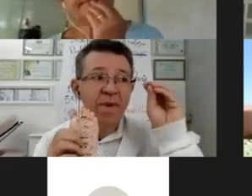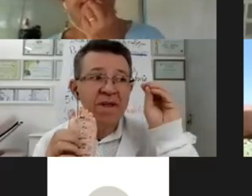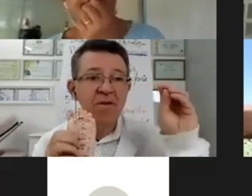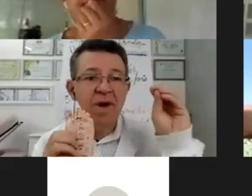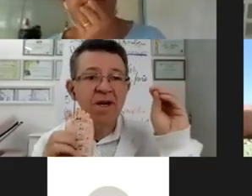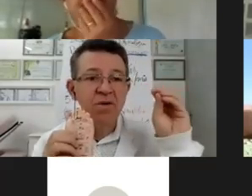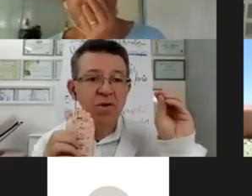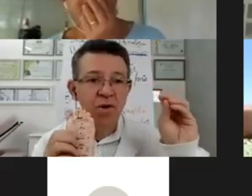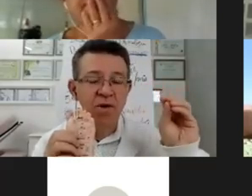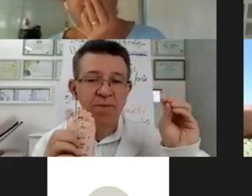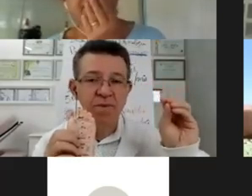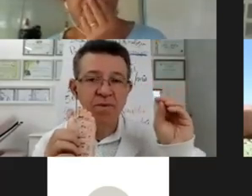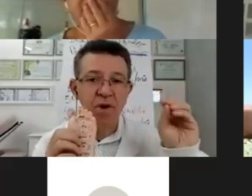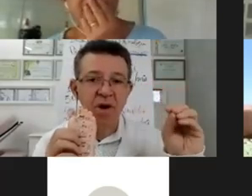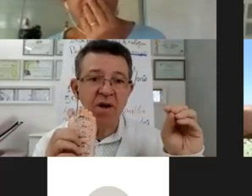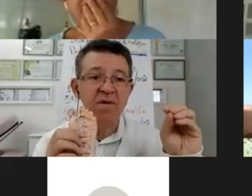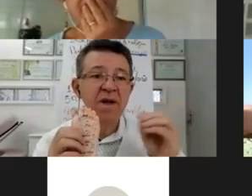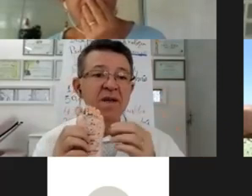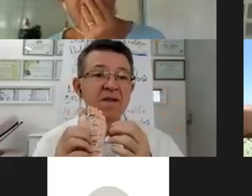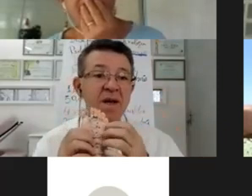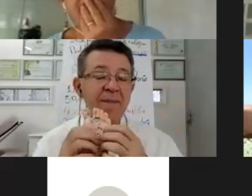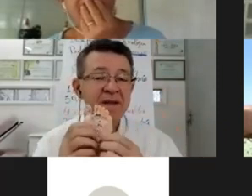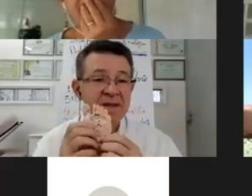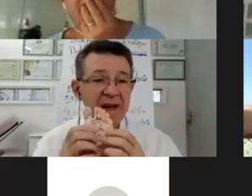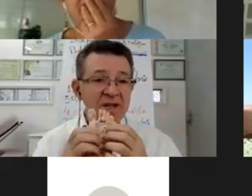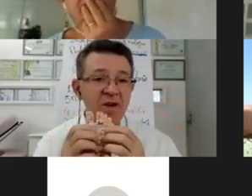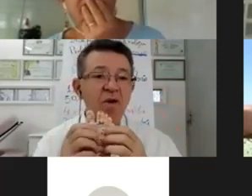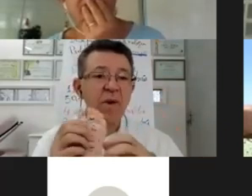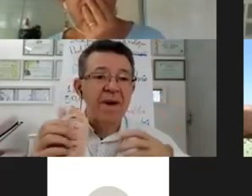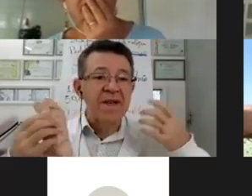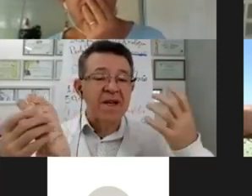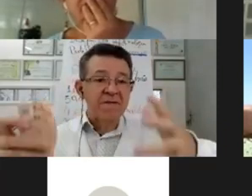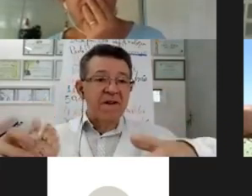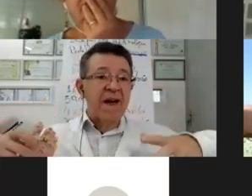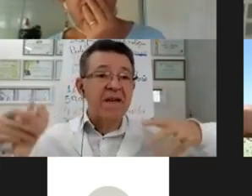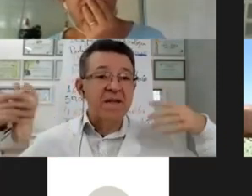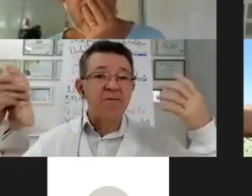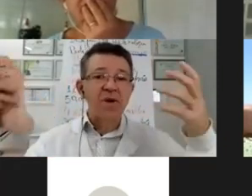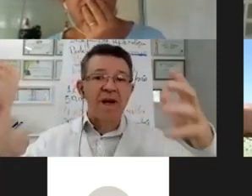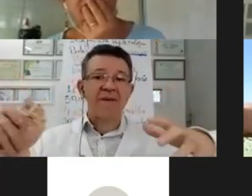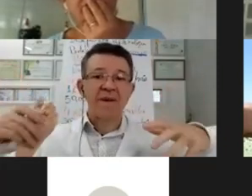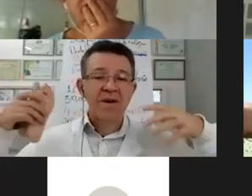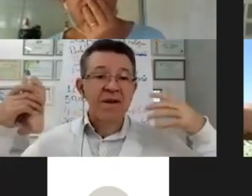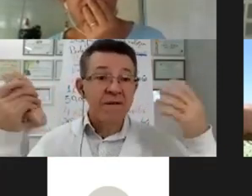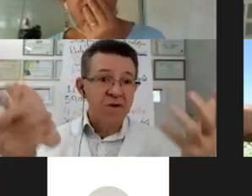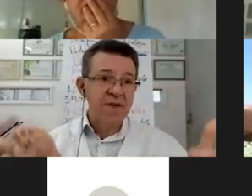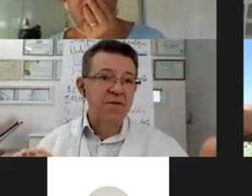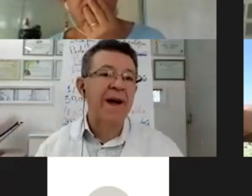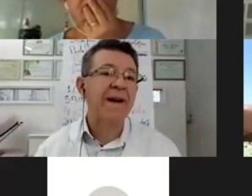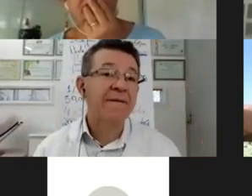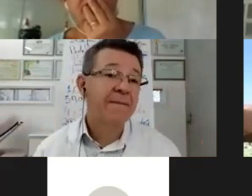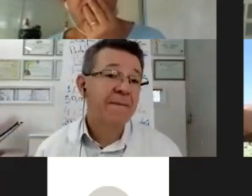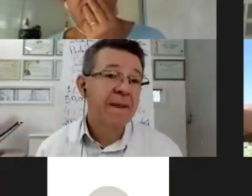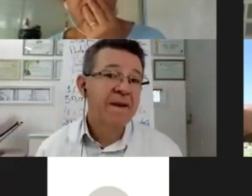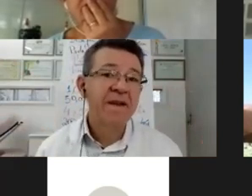estão acometendo uma região do corpo, do órgão. A massagem, como a massagem vai estimular nível